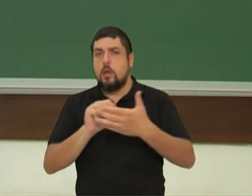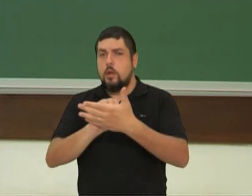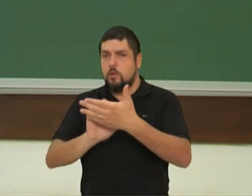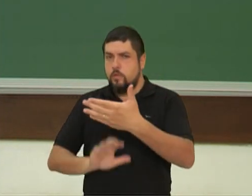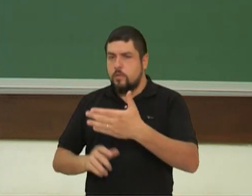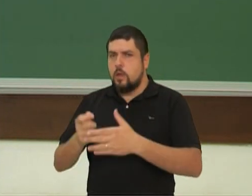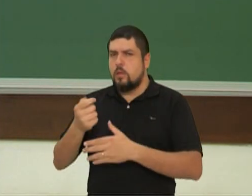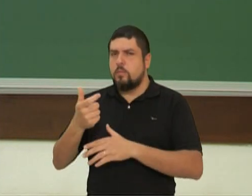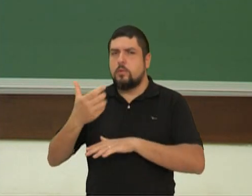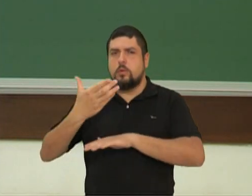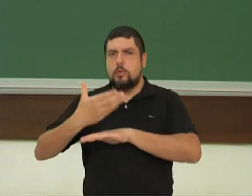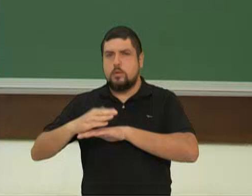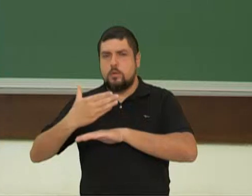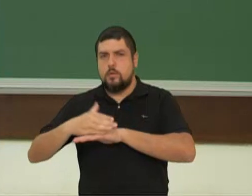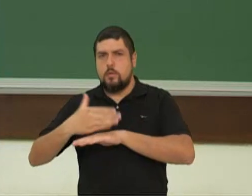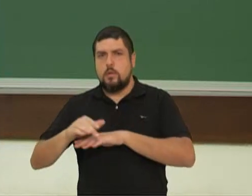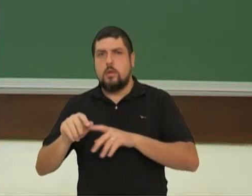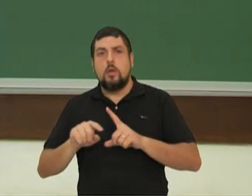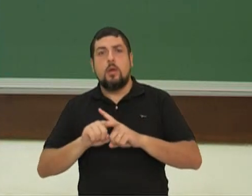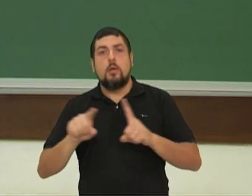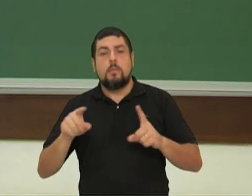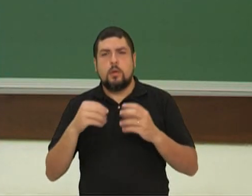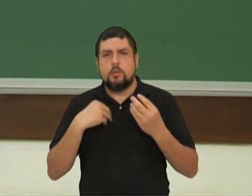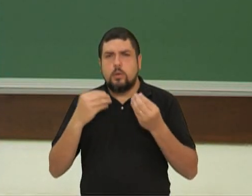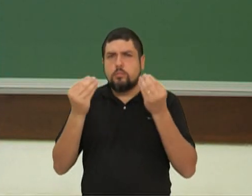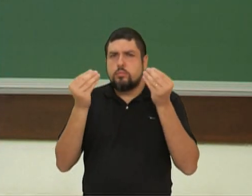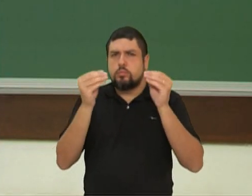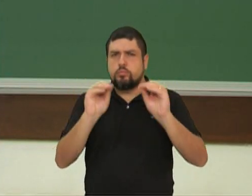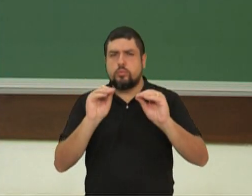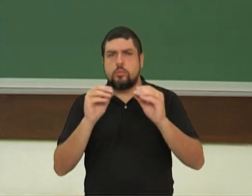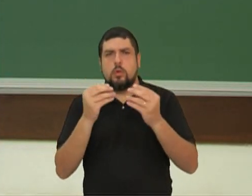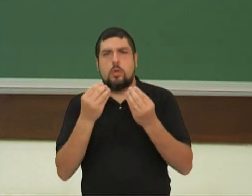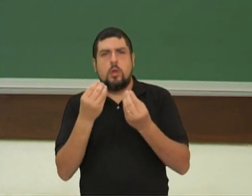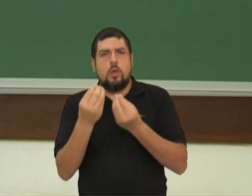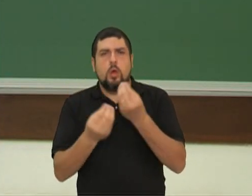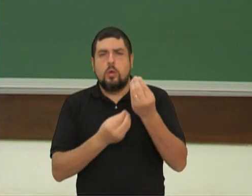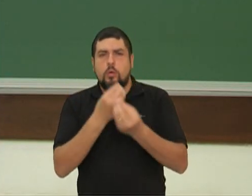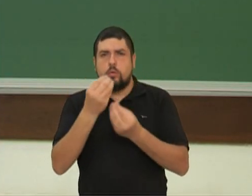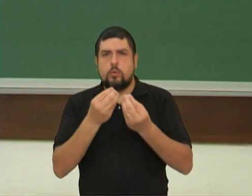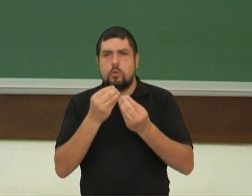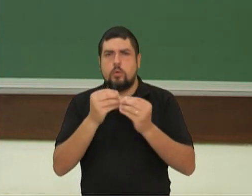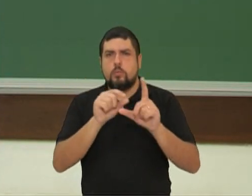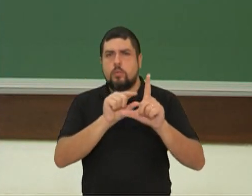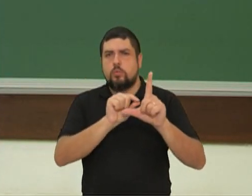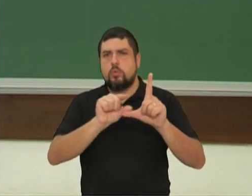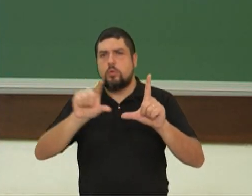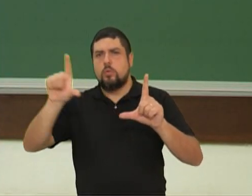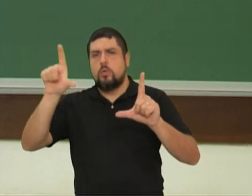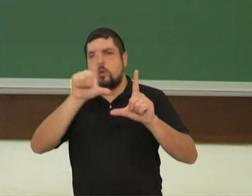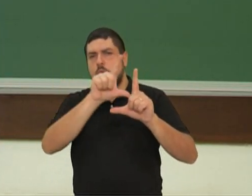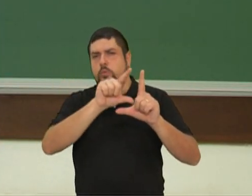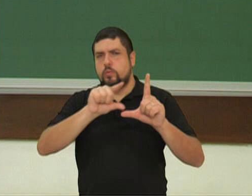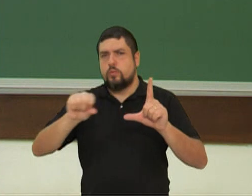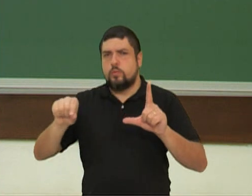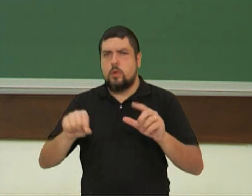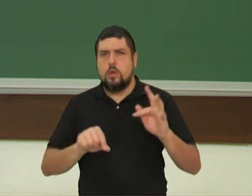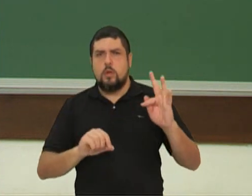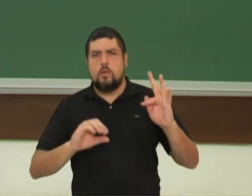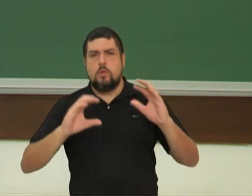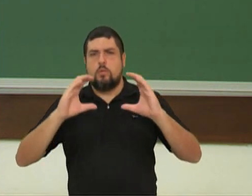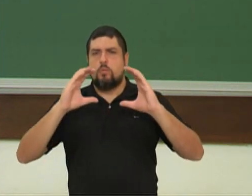assim, de aplicação mesmo e problema envolvendo função exponencial. Você não pode perder a próxima